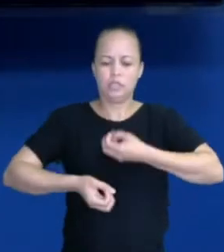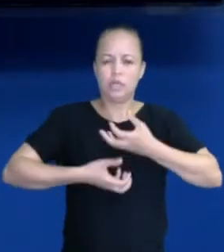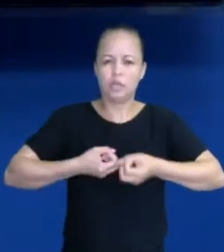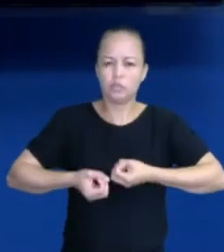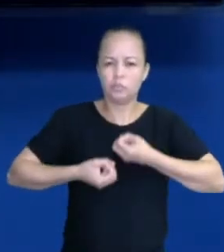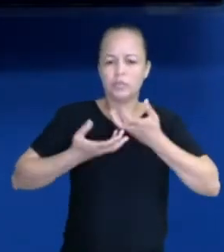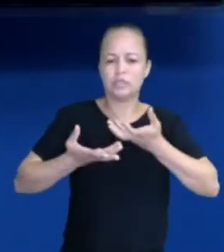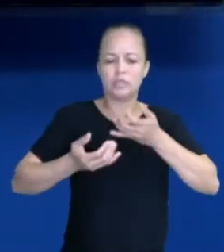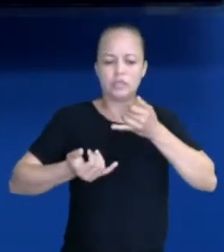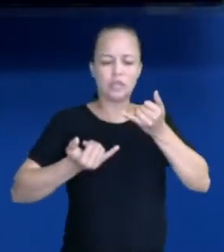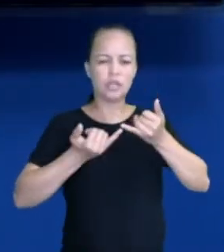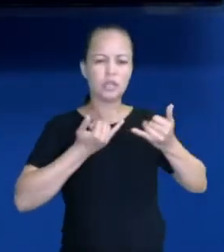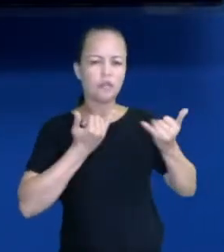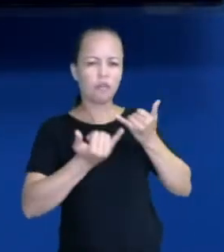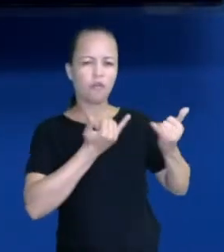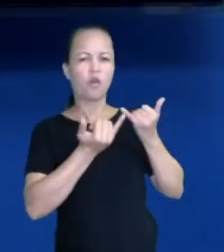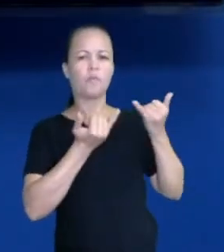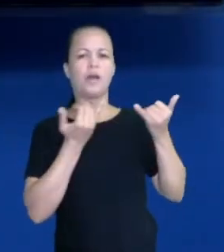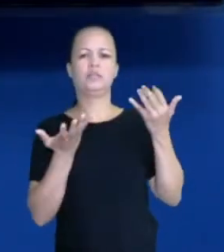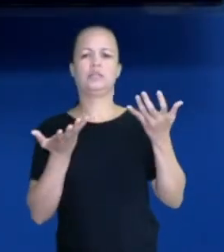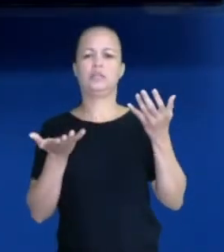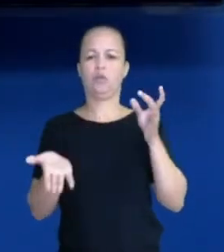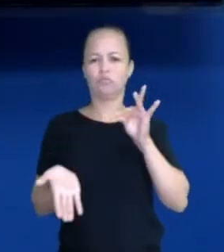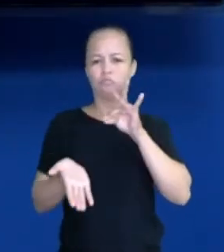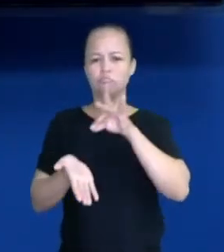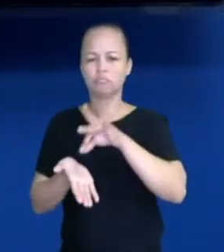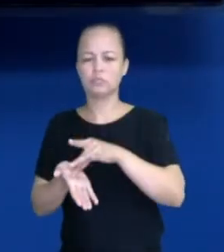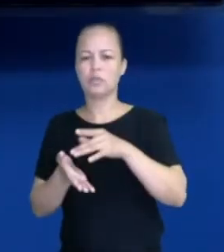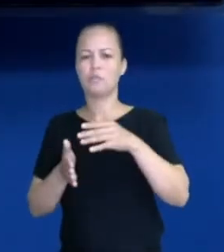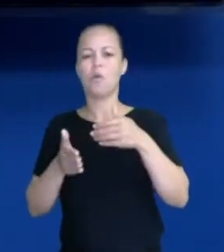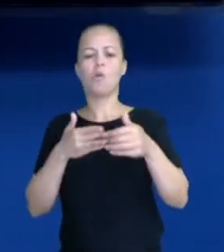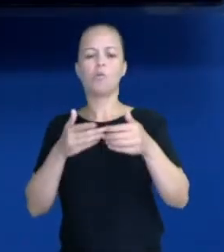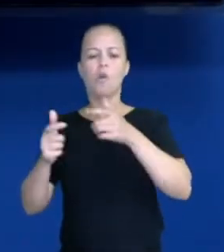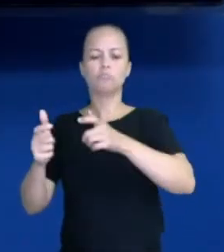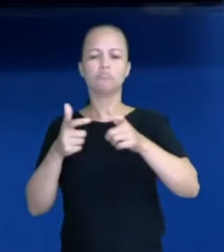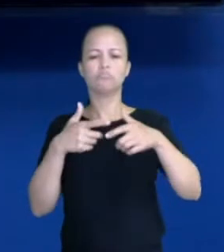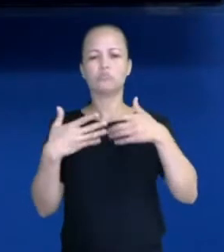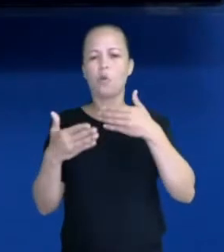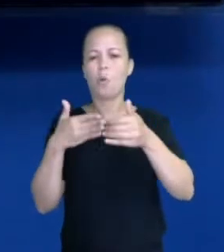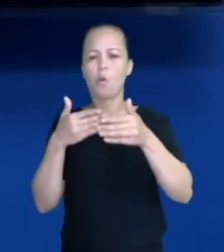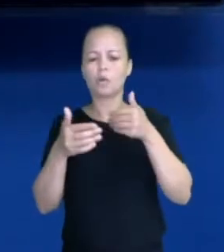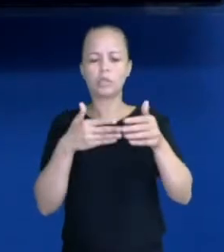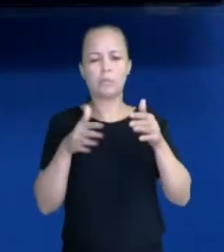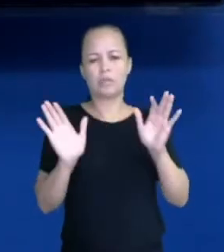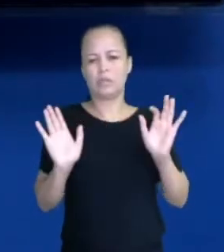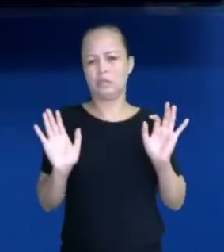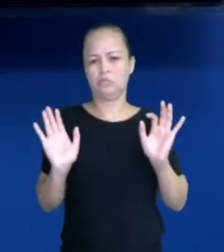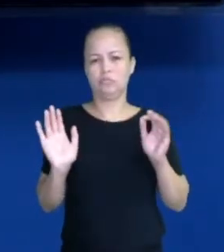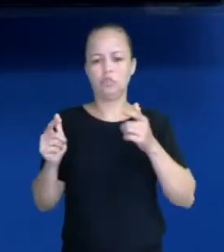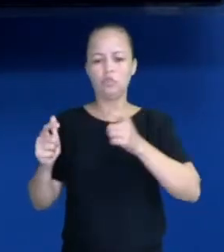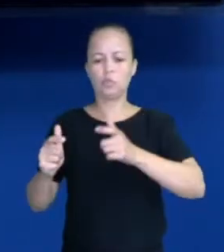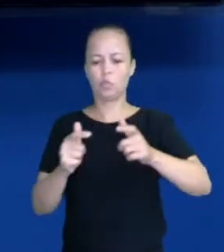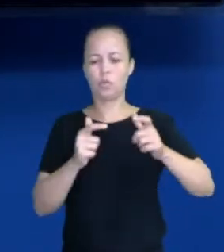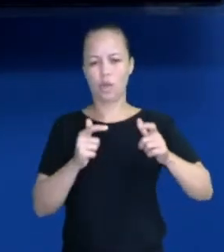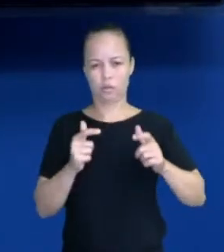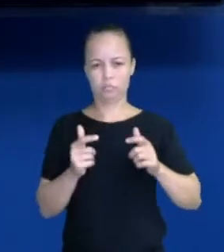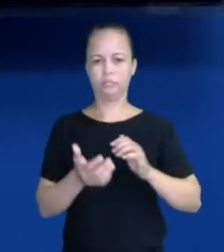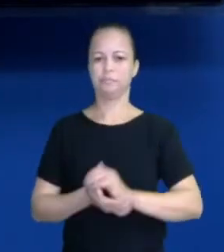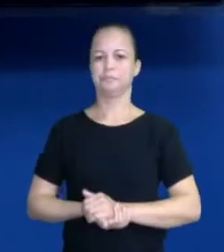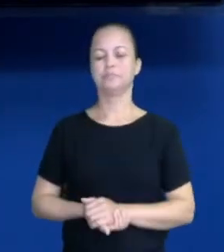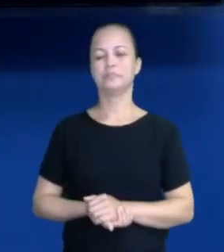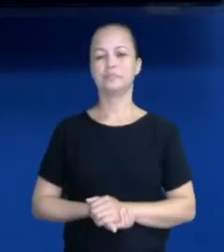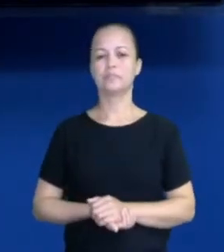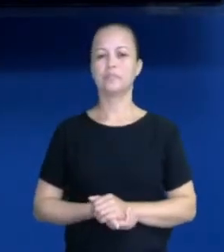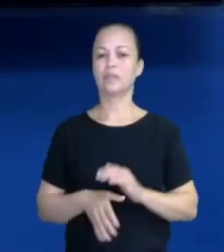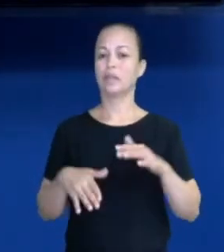transmitir informações e ideais por quaisquer meios, independente de fronteiras. Então, meus